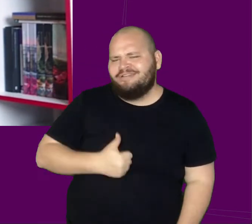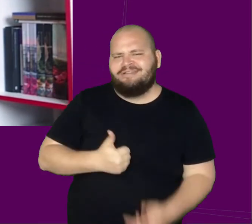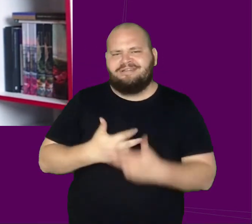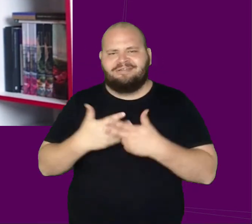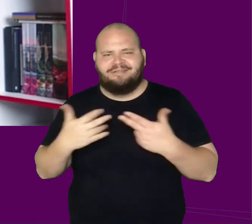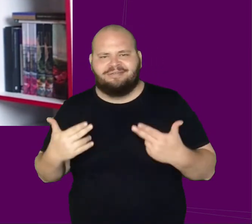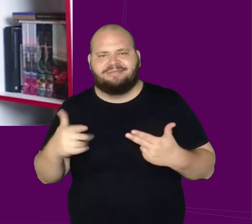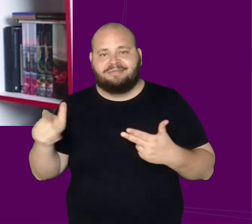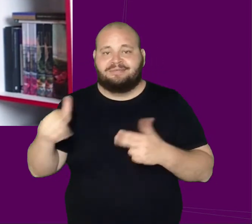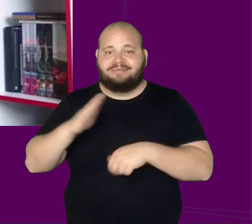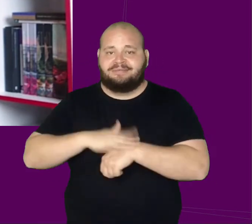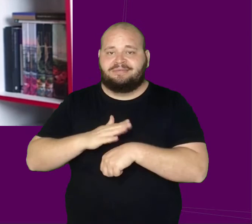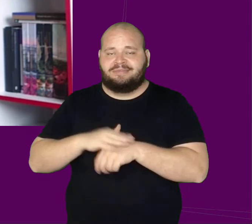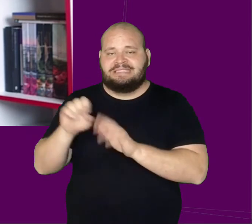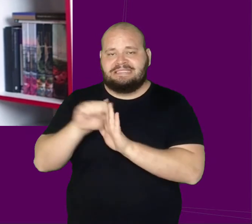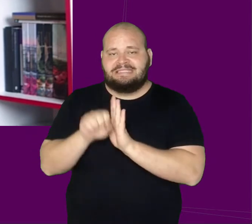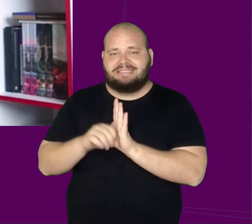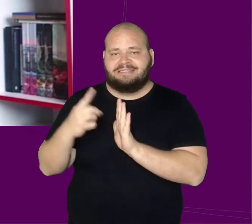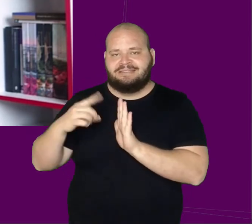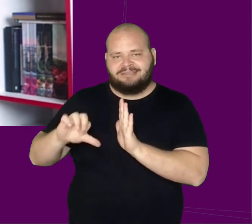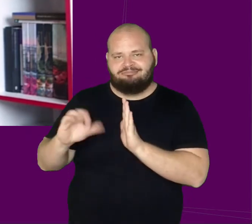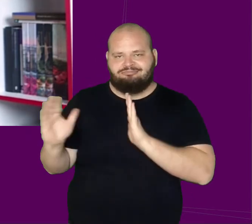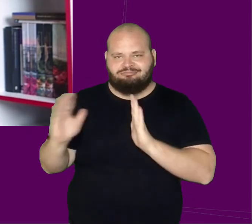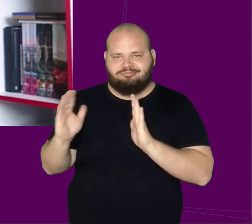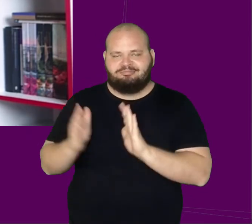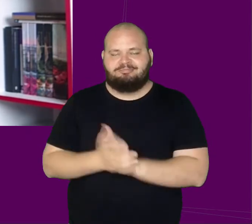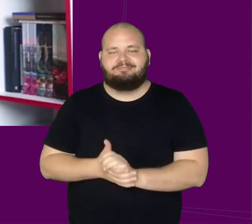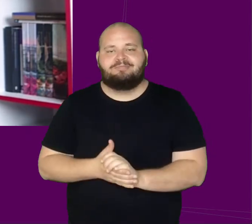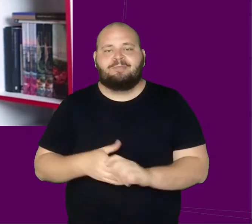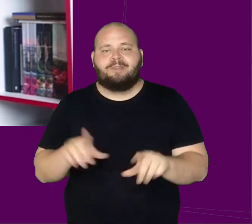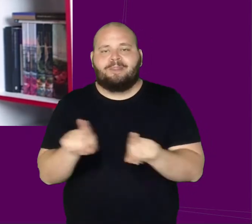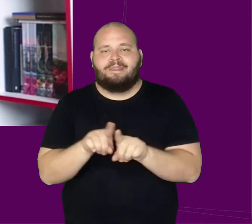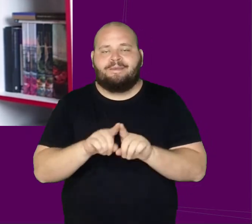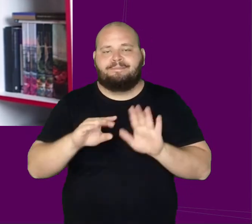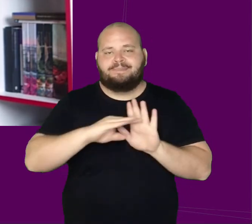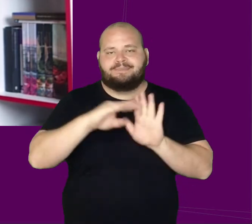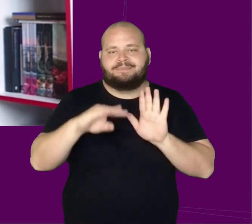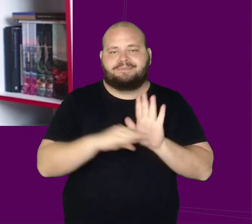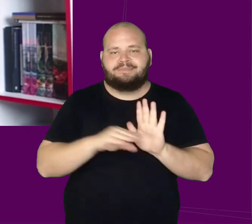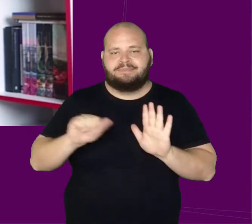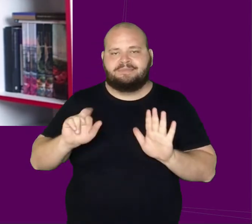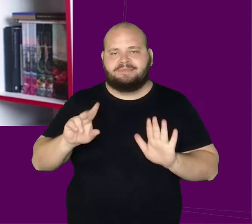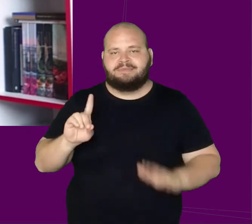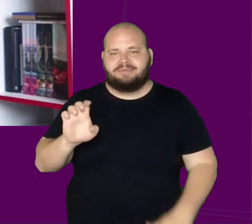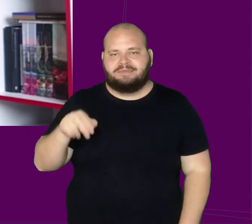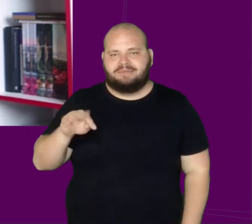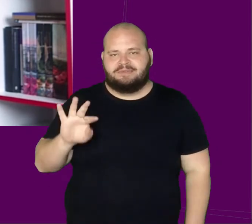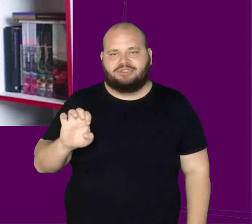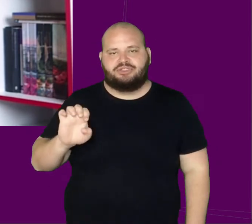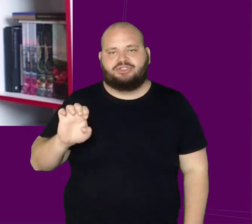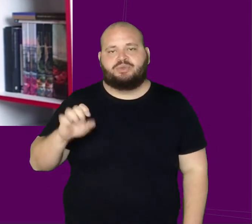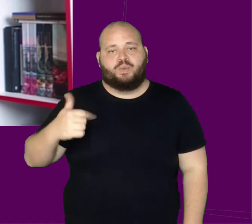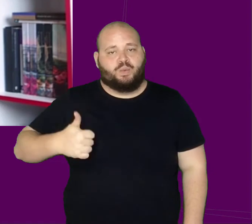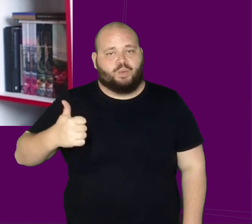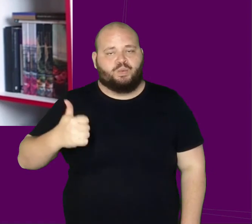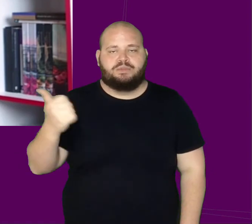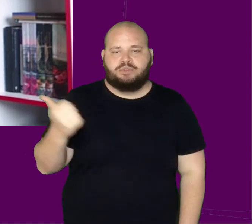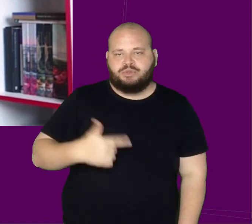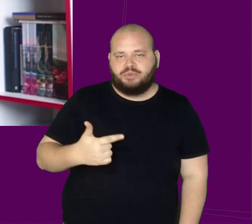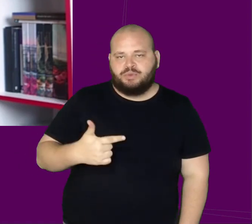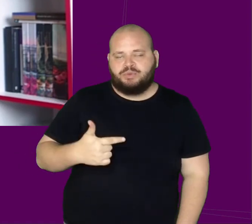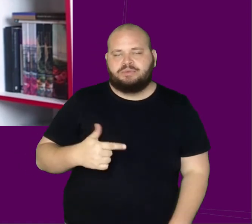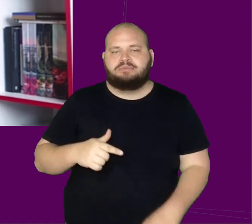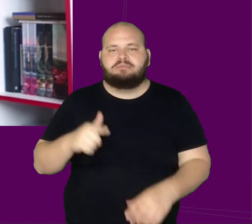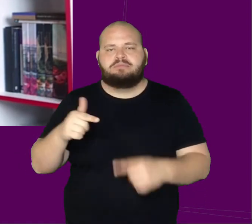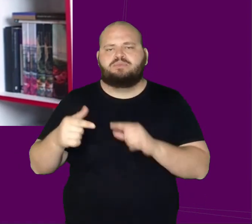Castro Alves, um poeta do século XIX, né? Depois a gente tem Sarça Ardente, que são duas partes, Sarça Ardente 1, Sarça Ardente 2, e